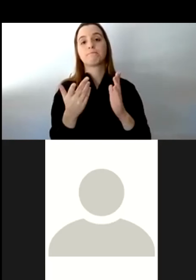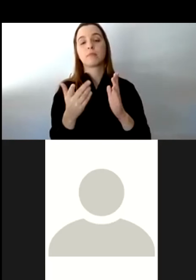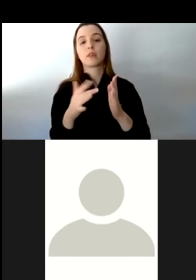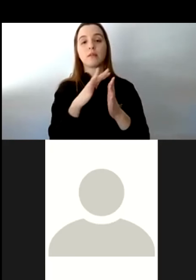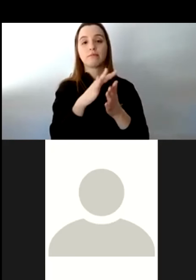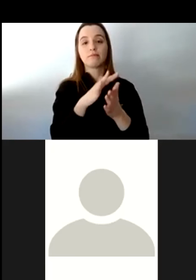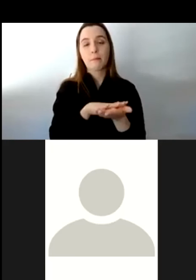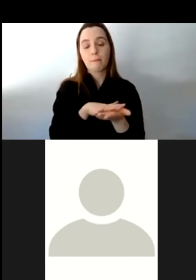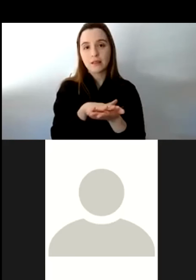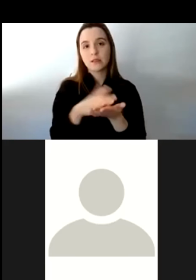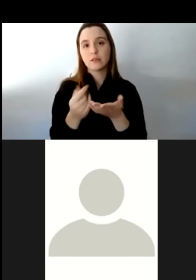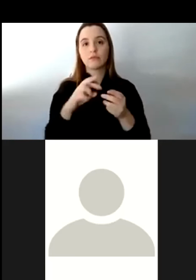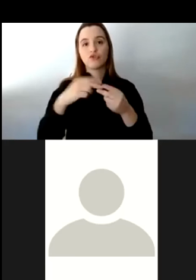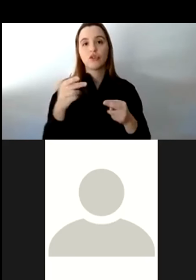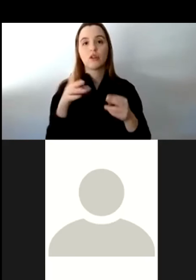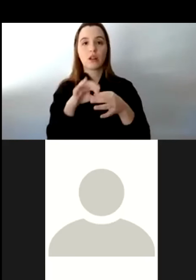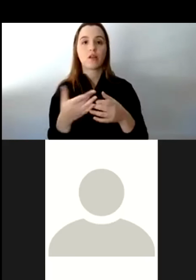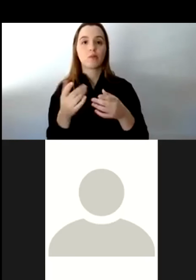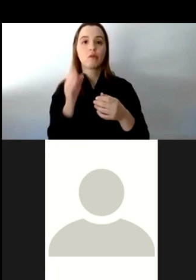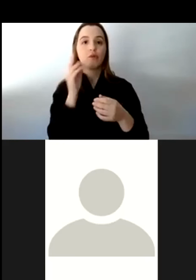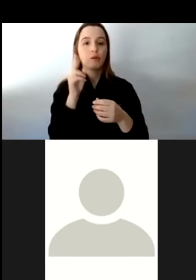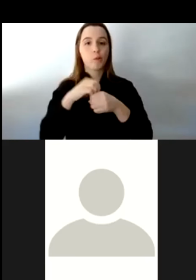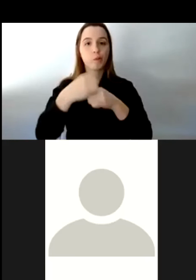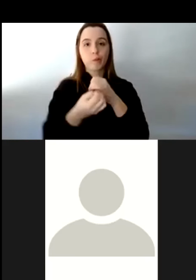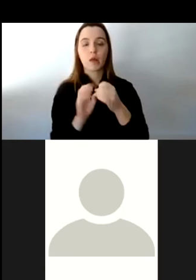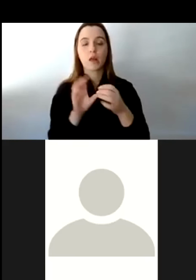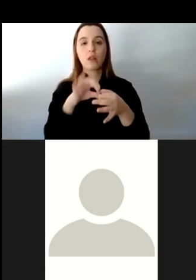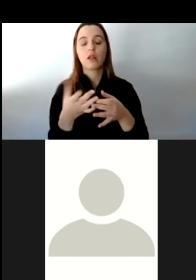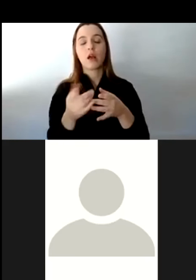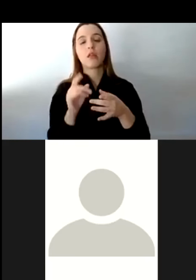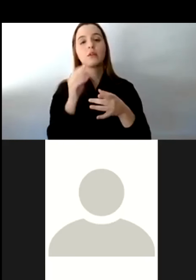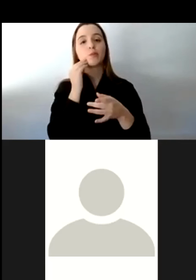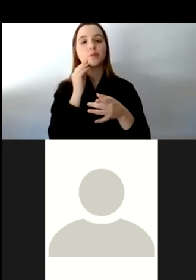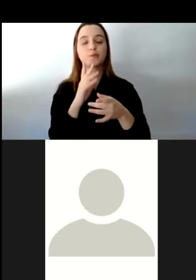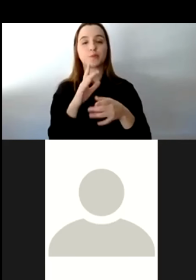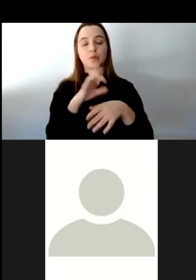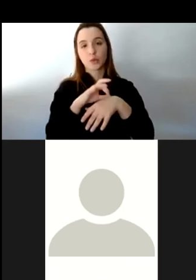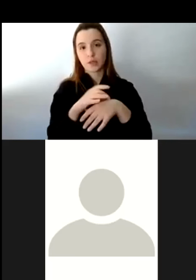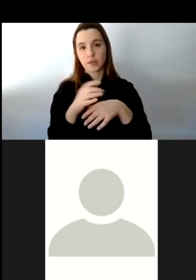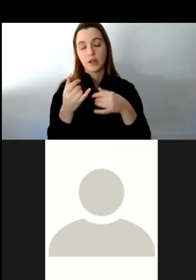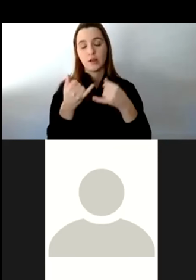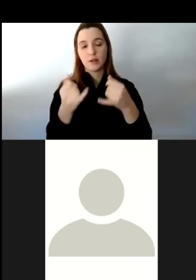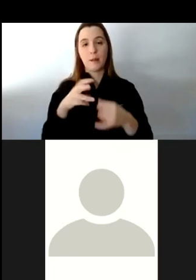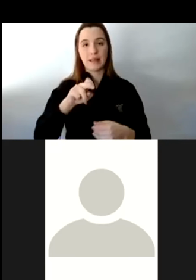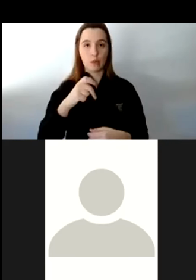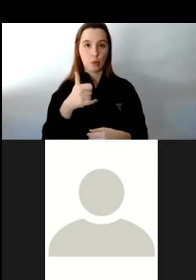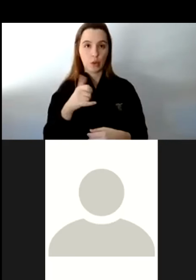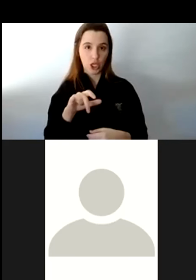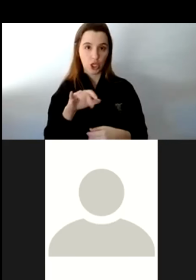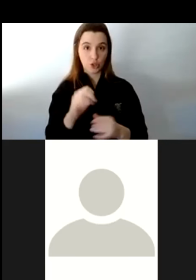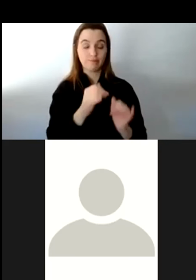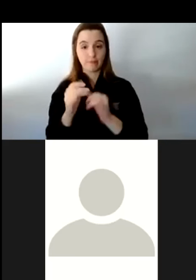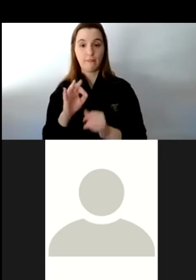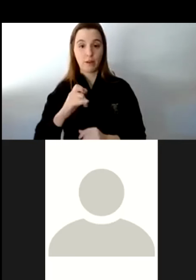genes para o diagnóstico molecular de doenças hereditárias do metabolismo, a introdução da fibrose quística no Programa Nacional